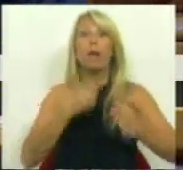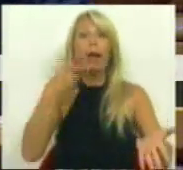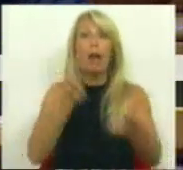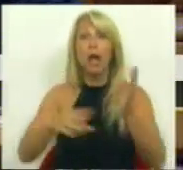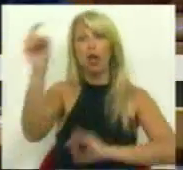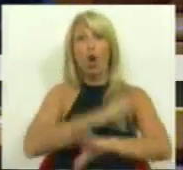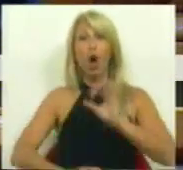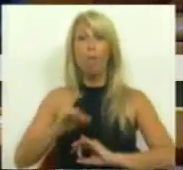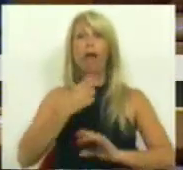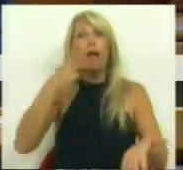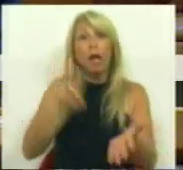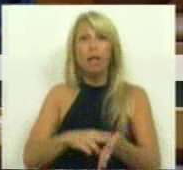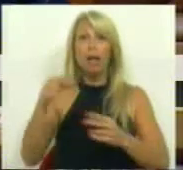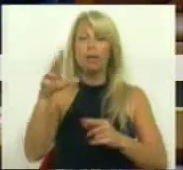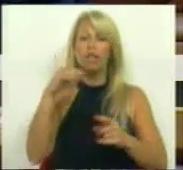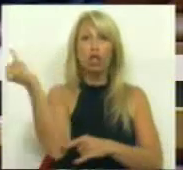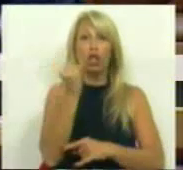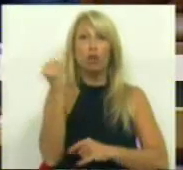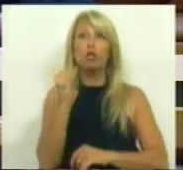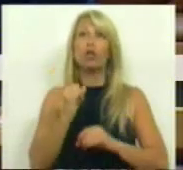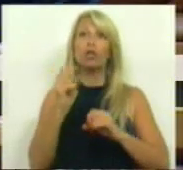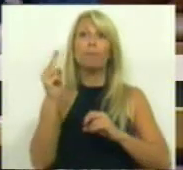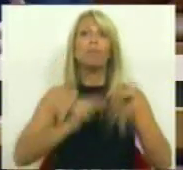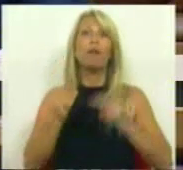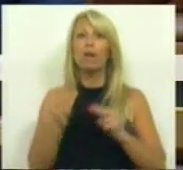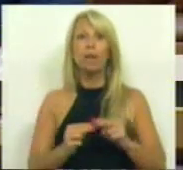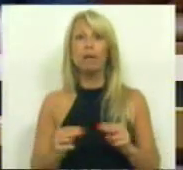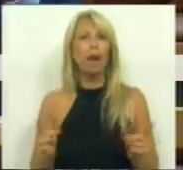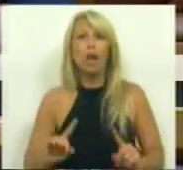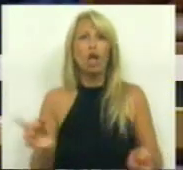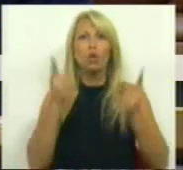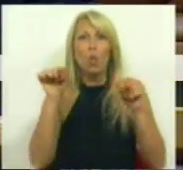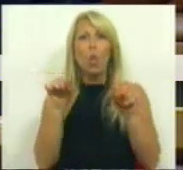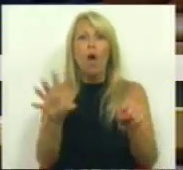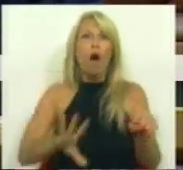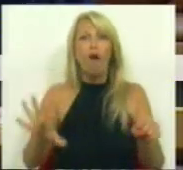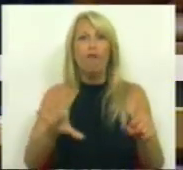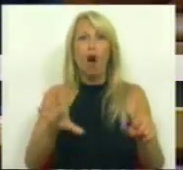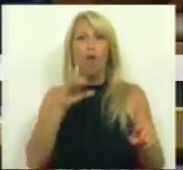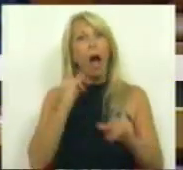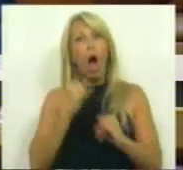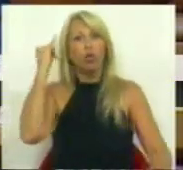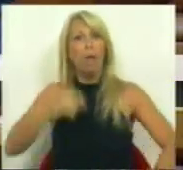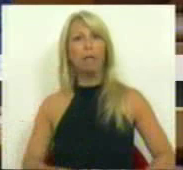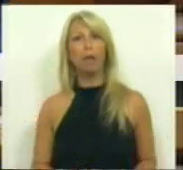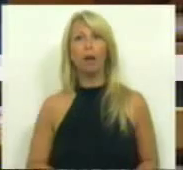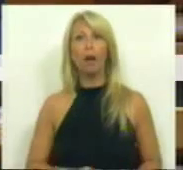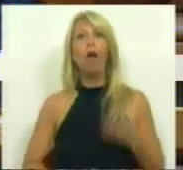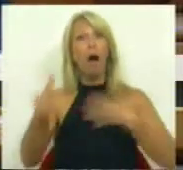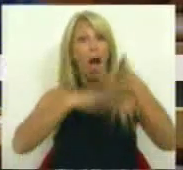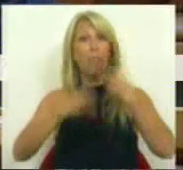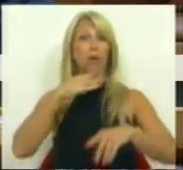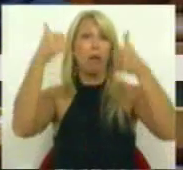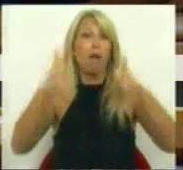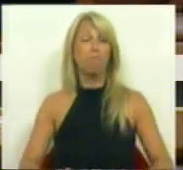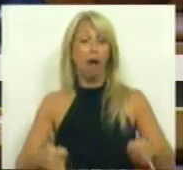realidade das instituições financeiras, e não esse mecanismo, esse automatismo bem aprendido nas